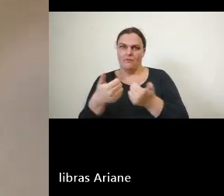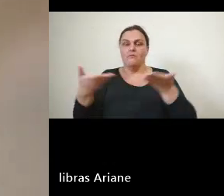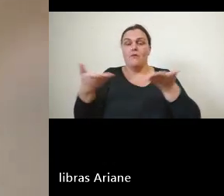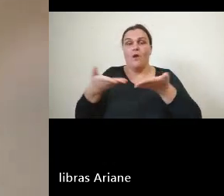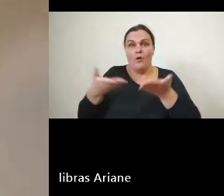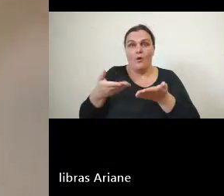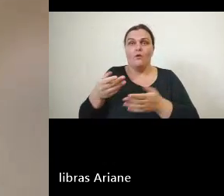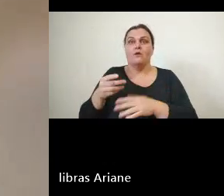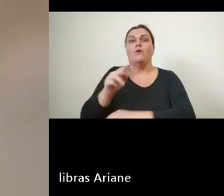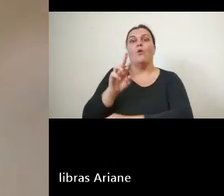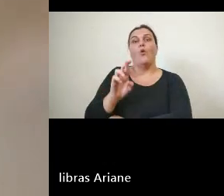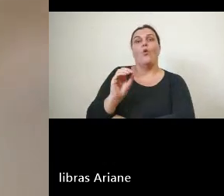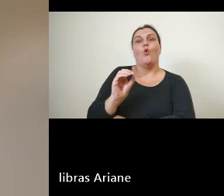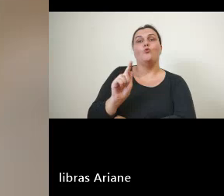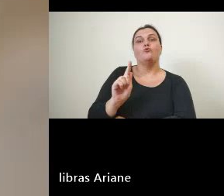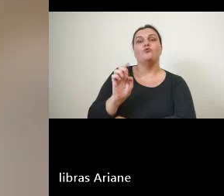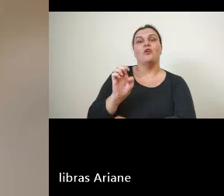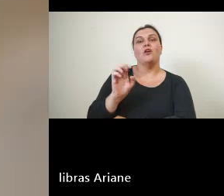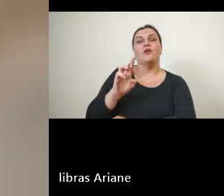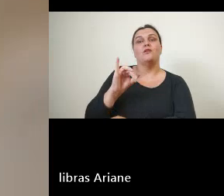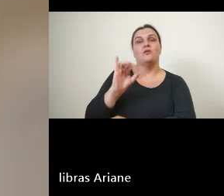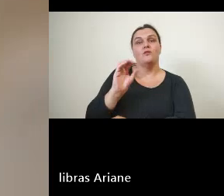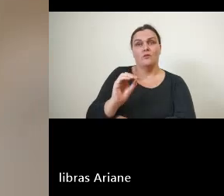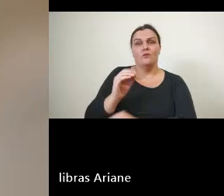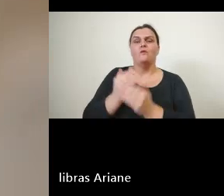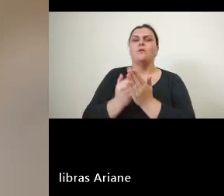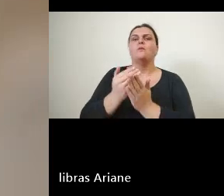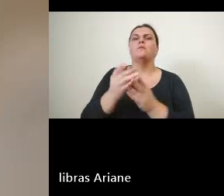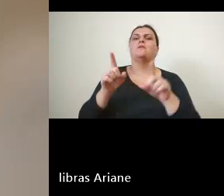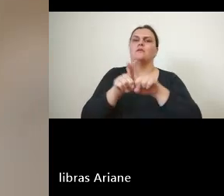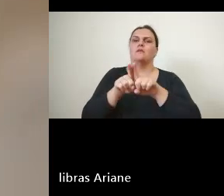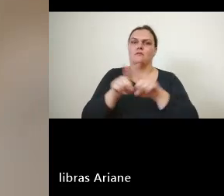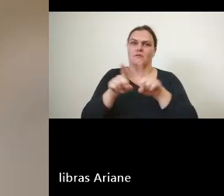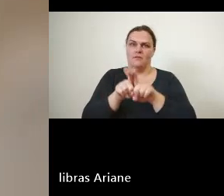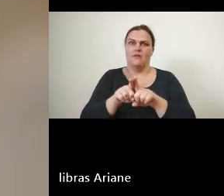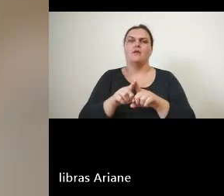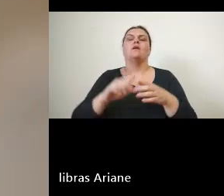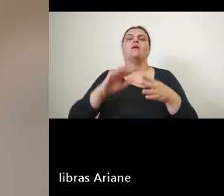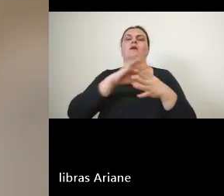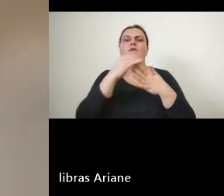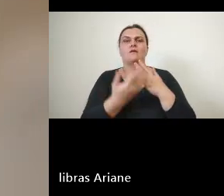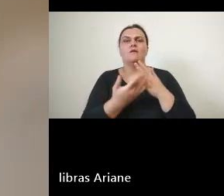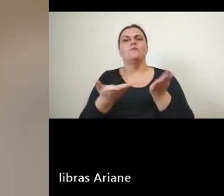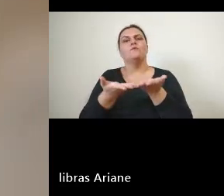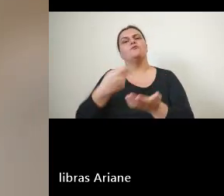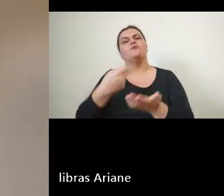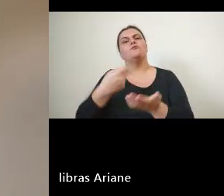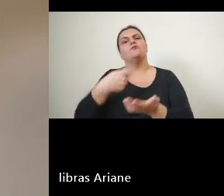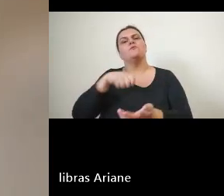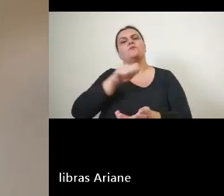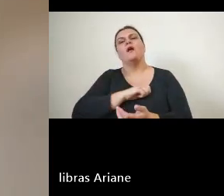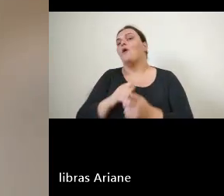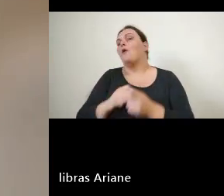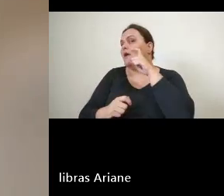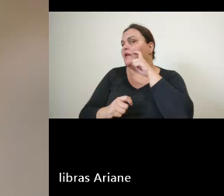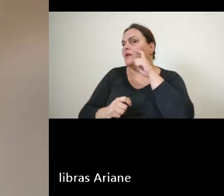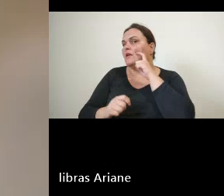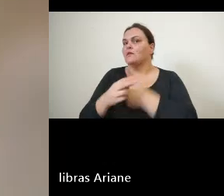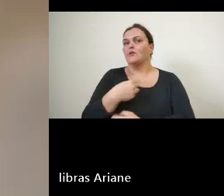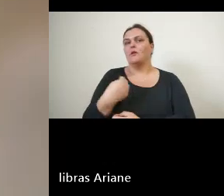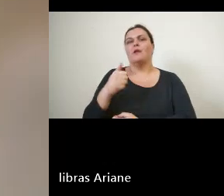do professor Fábio e também os intérpretes de Libras. Hoje temos aqui a Ariane.